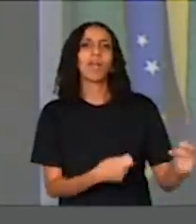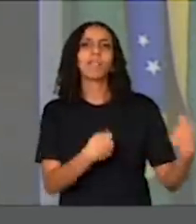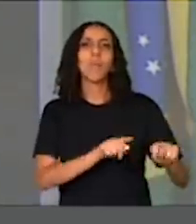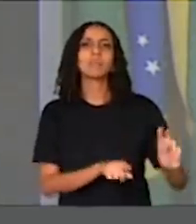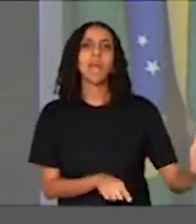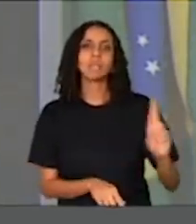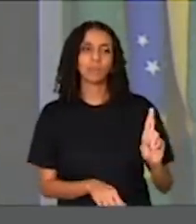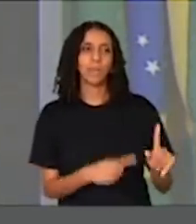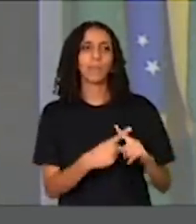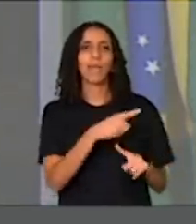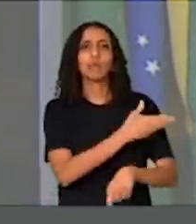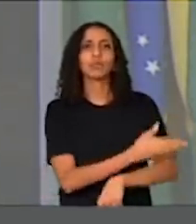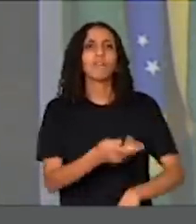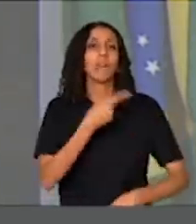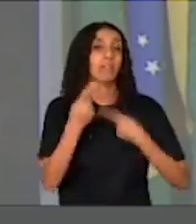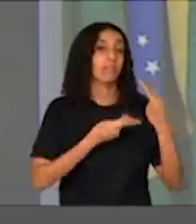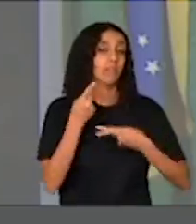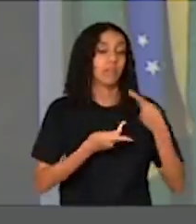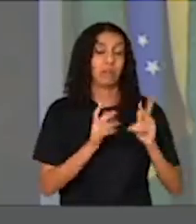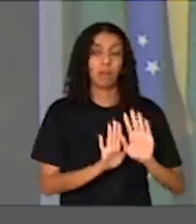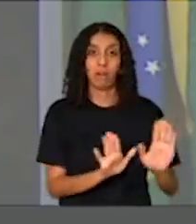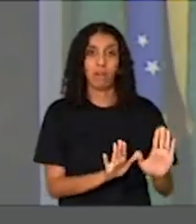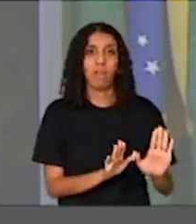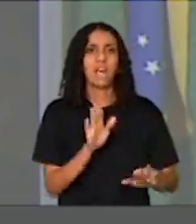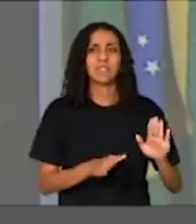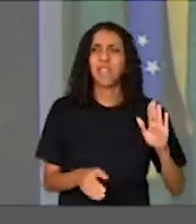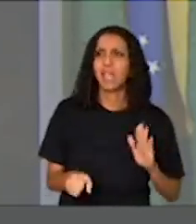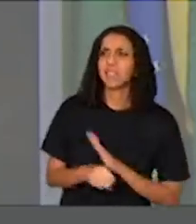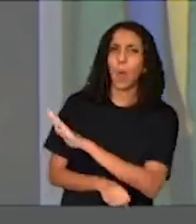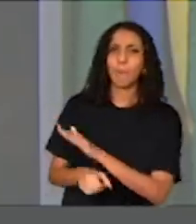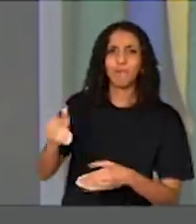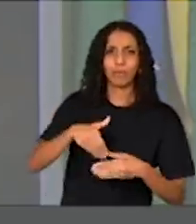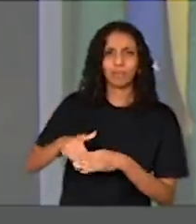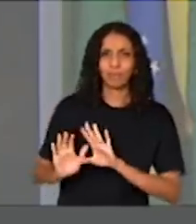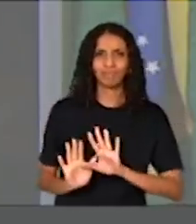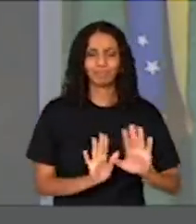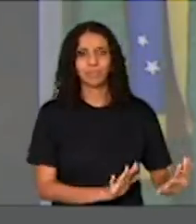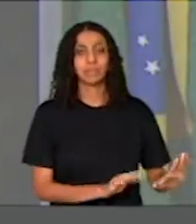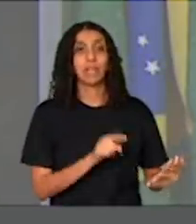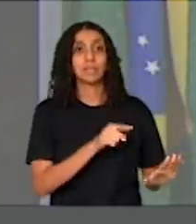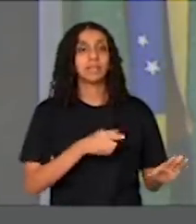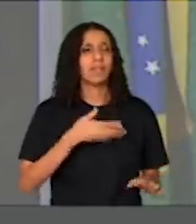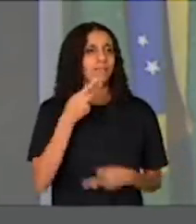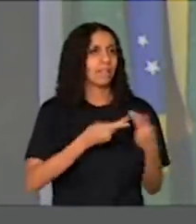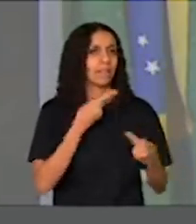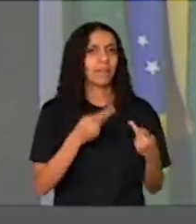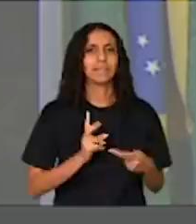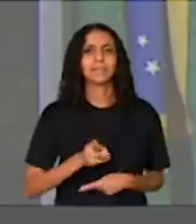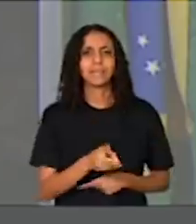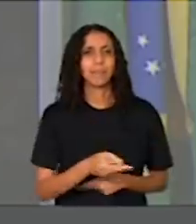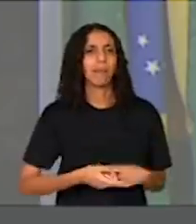esse pessoal já costuma falar muito no plenário inclusive interrompendo votações importantes com falas absolutamente